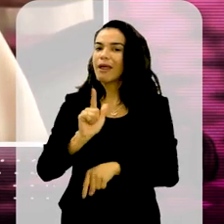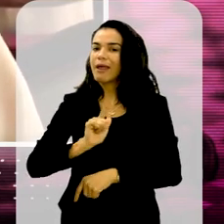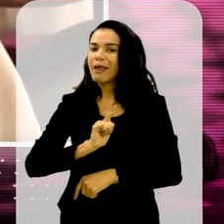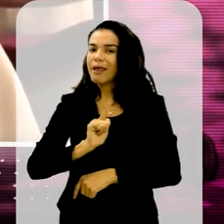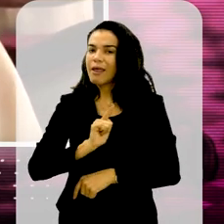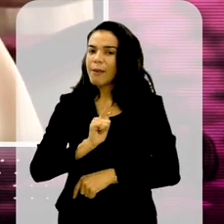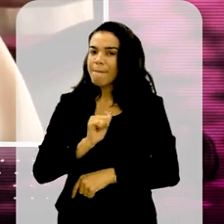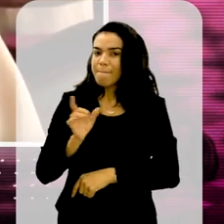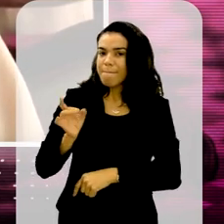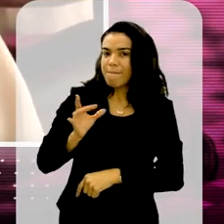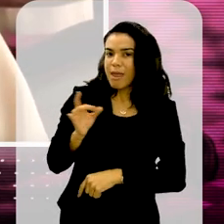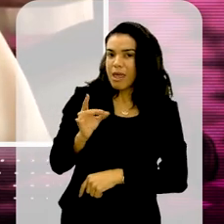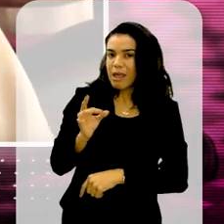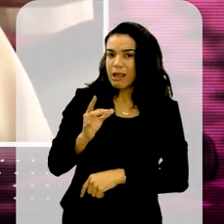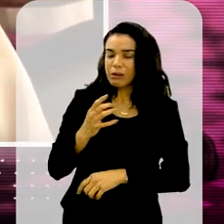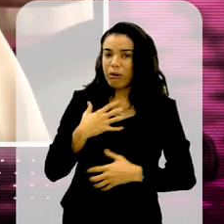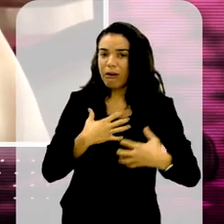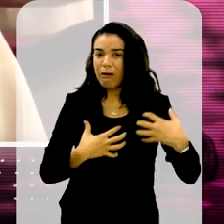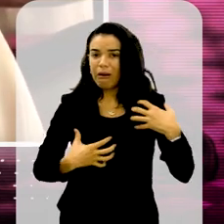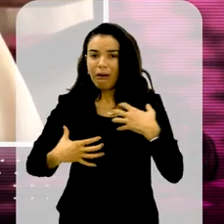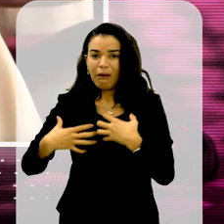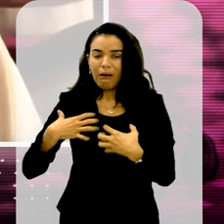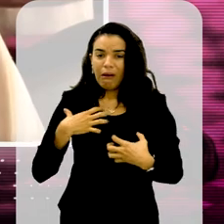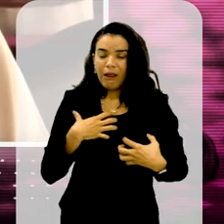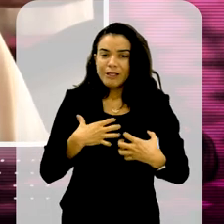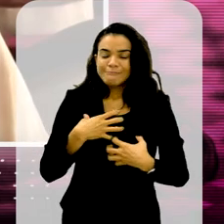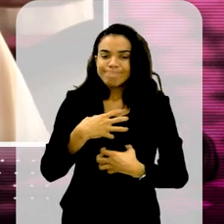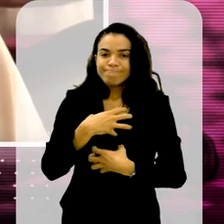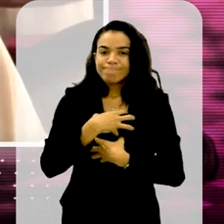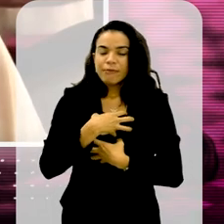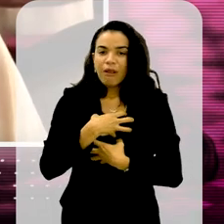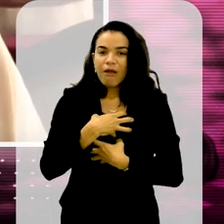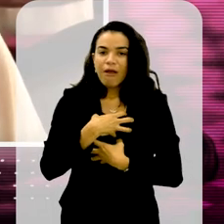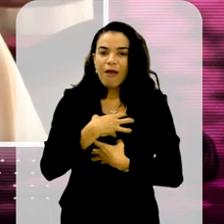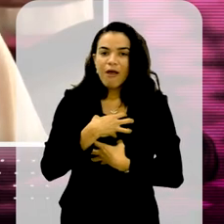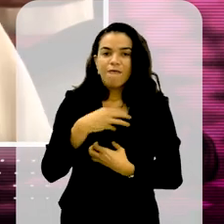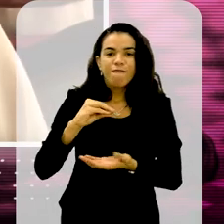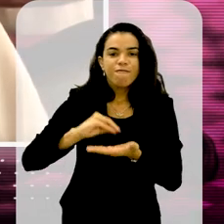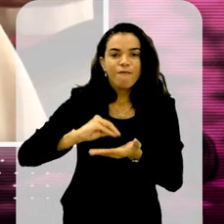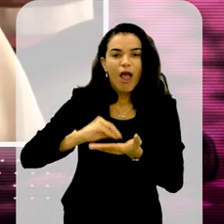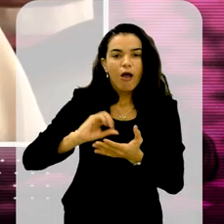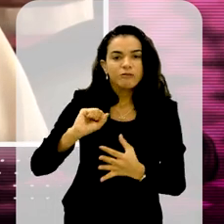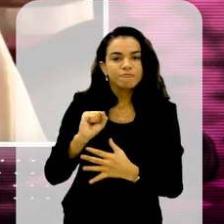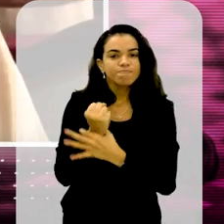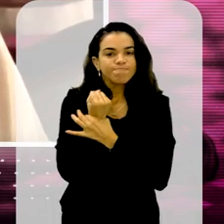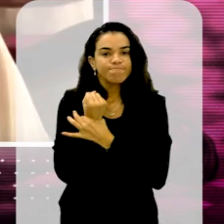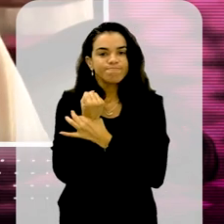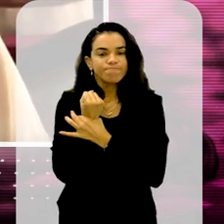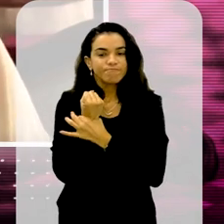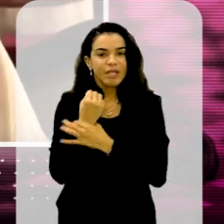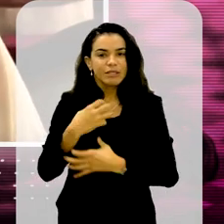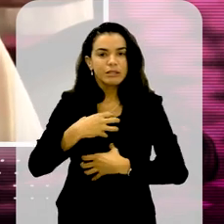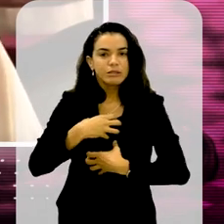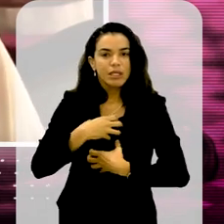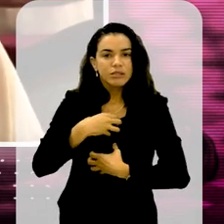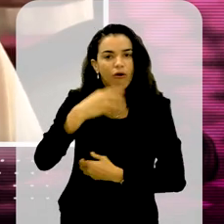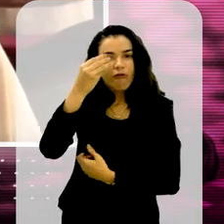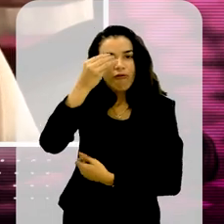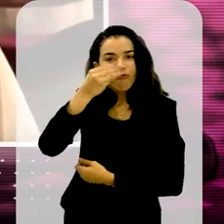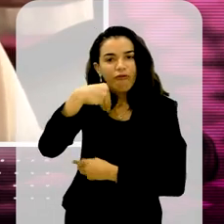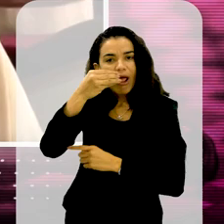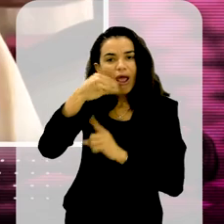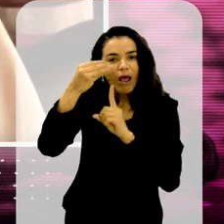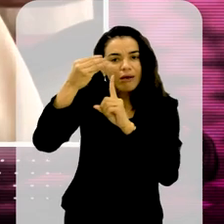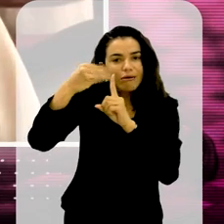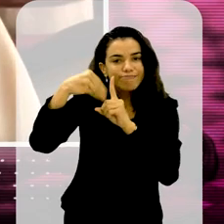ali o medo, a angústia, a sensação de insegurança, a sensação de fragilidade e